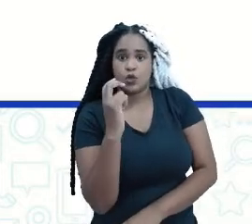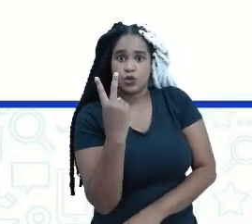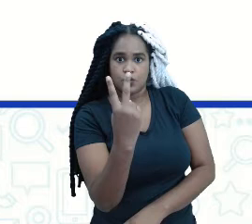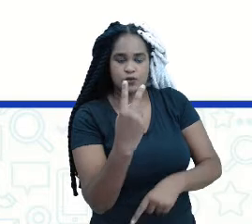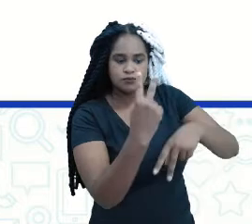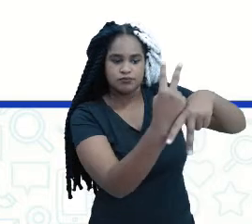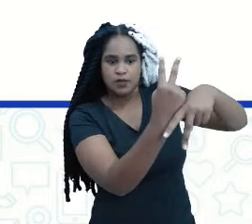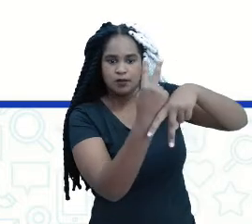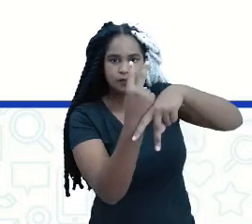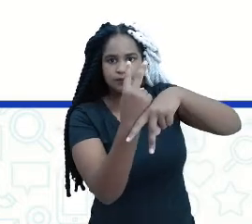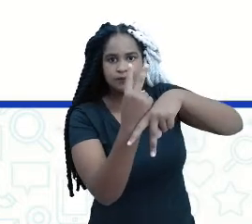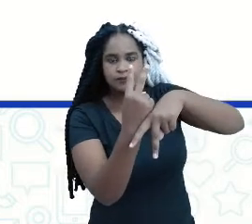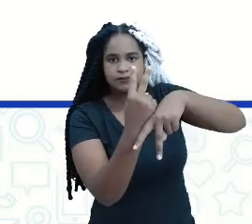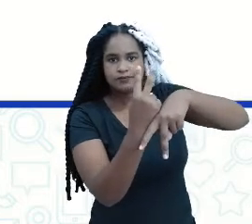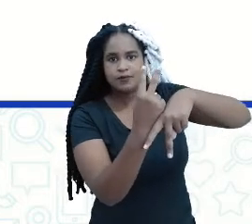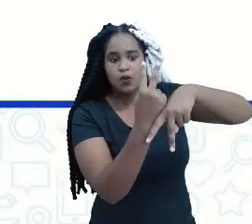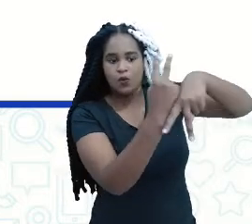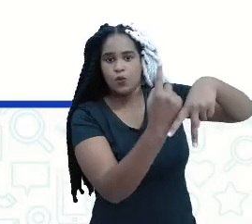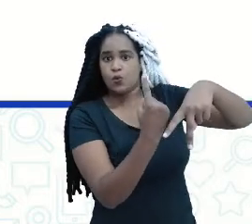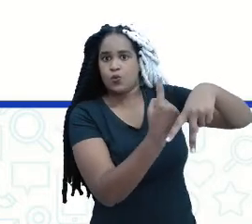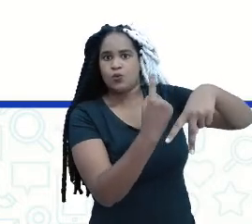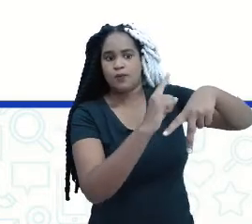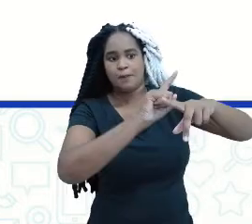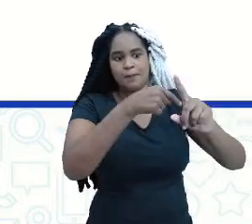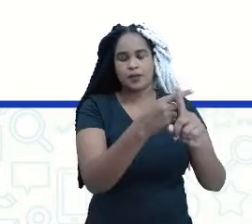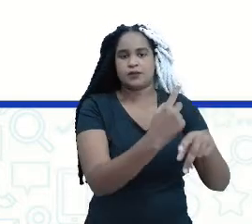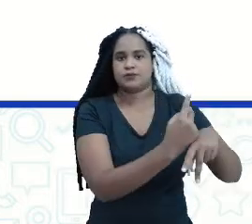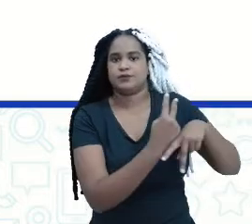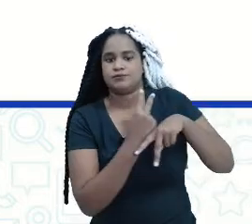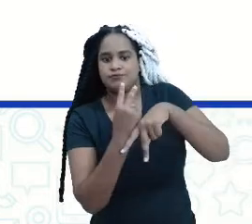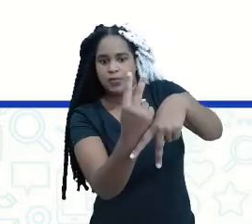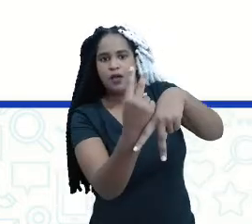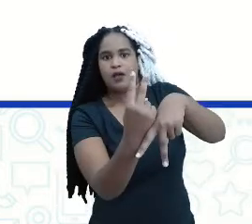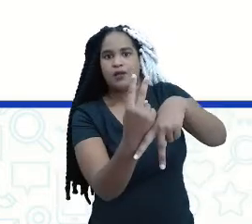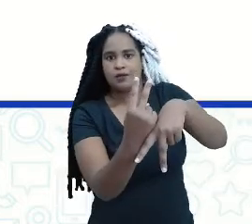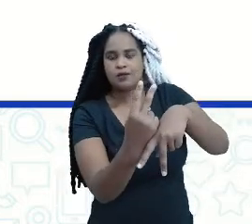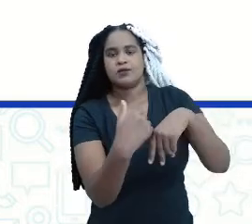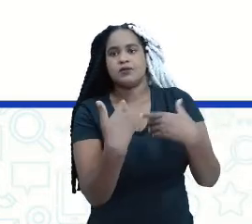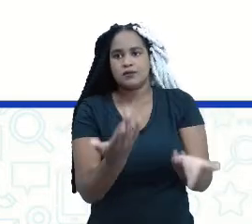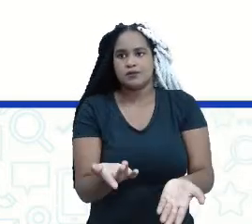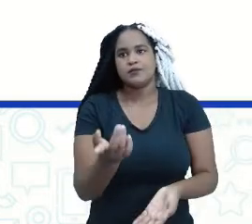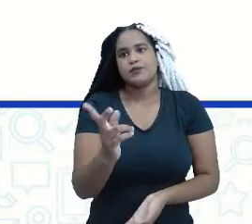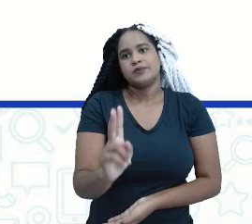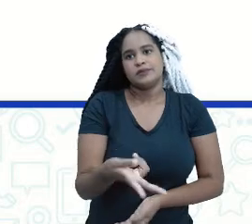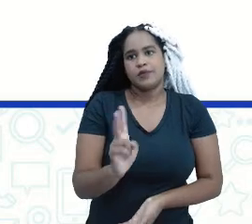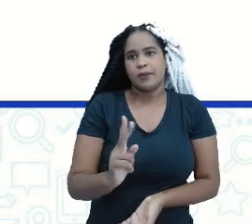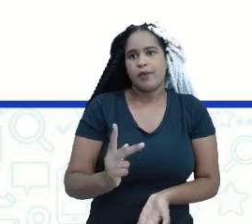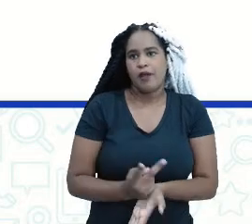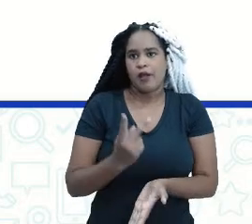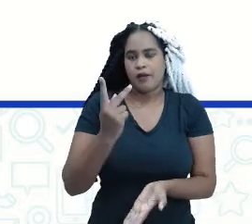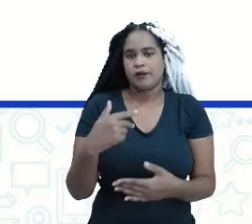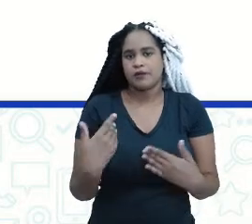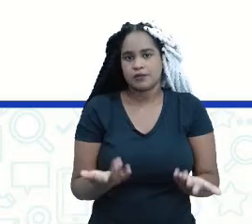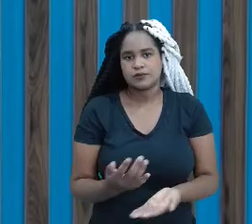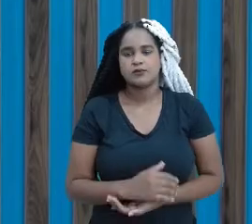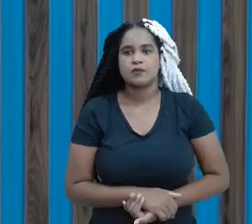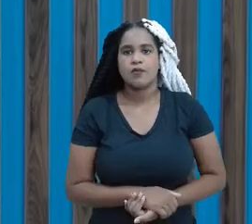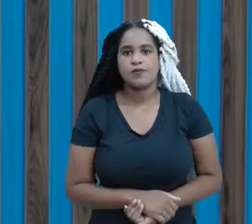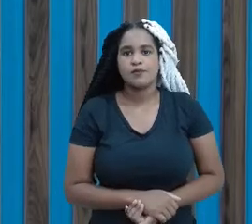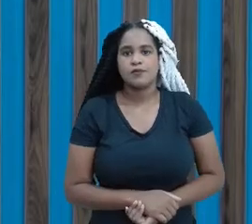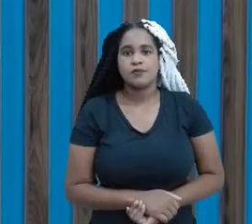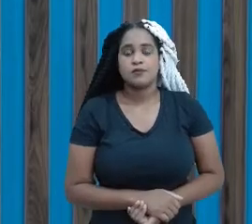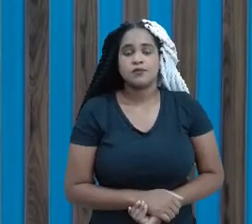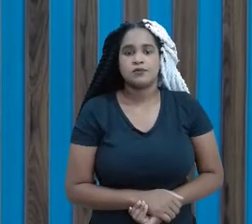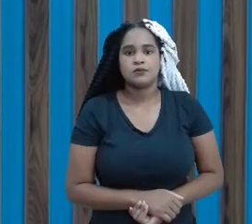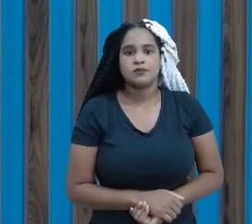par aí, né? A gente vê que isso é bem constante, né? Síndrome de Down, de Patau, Edwards, tá certo? Então,